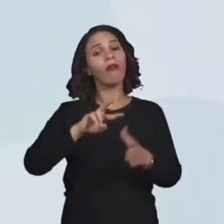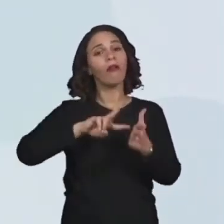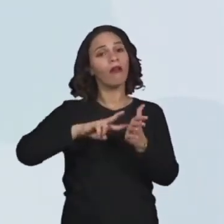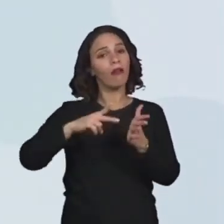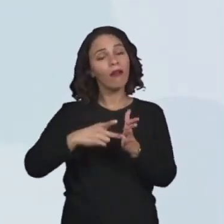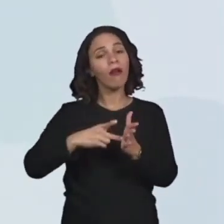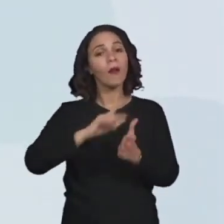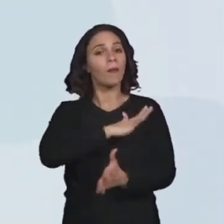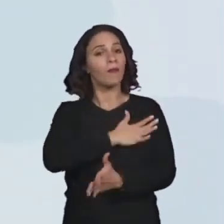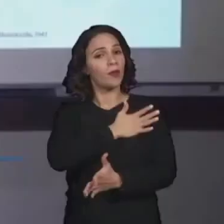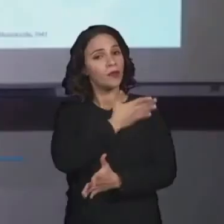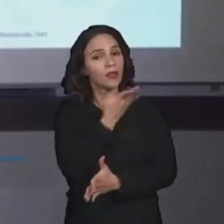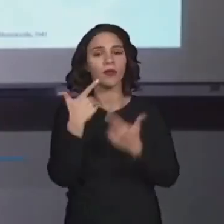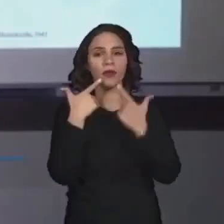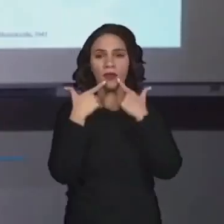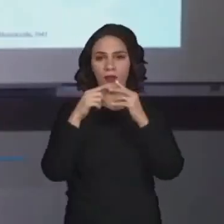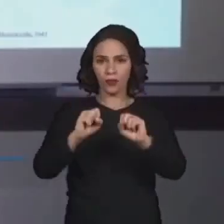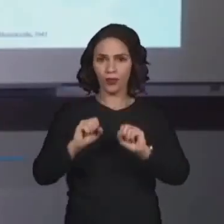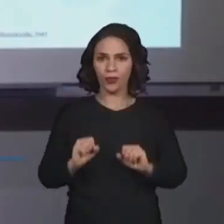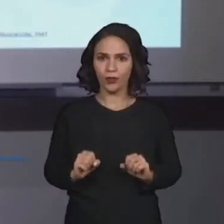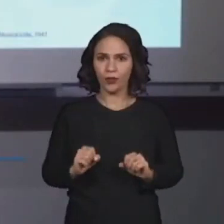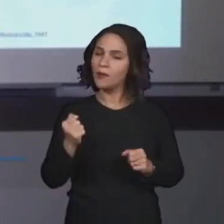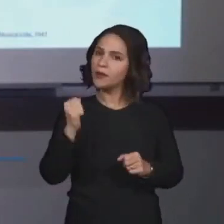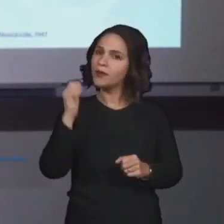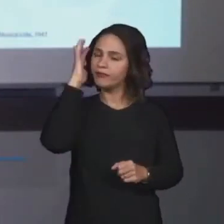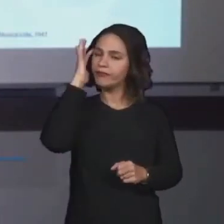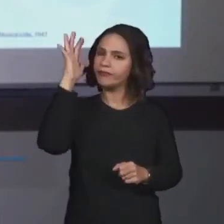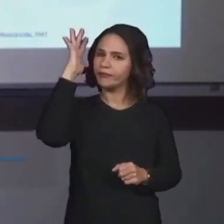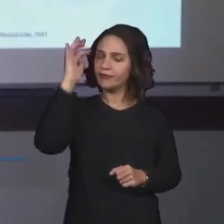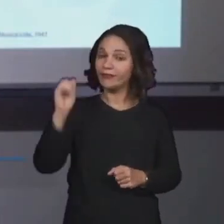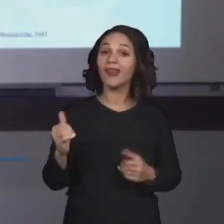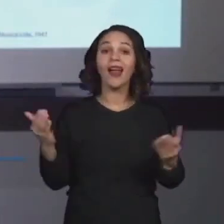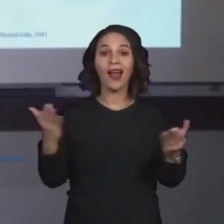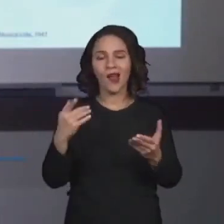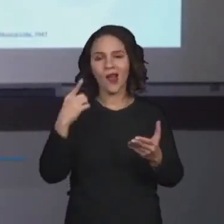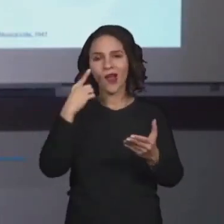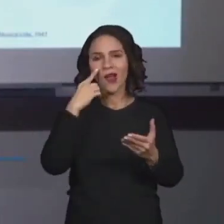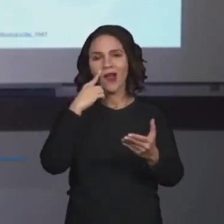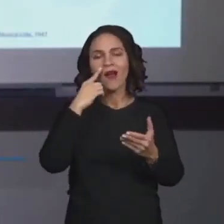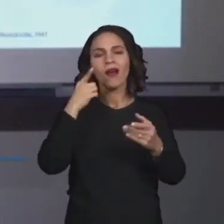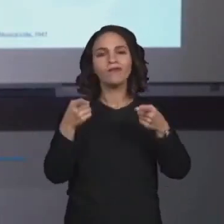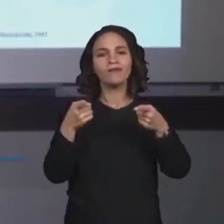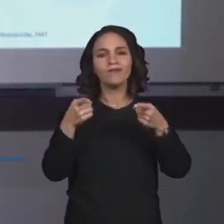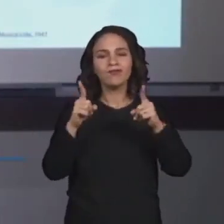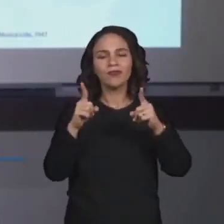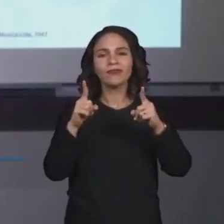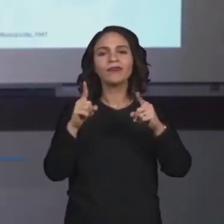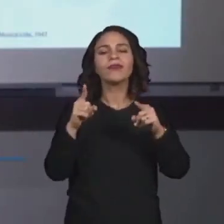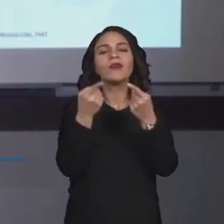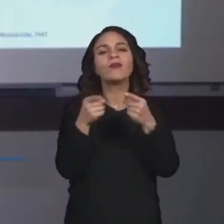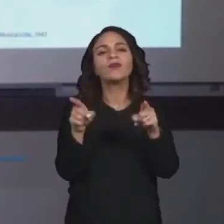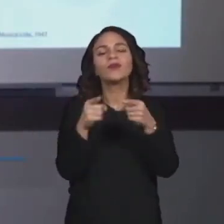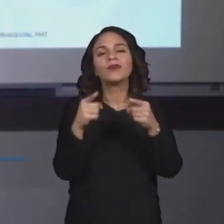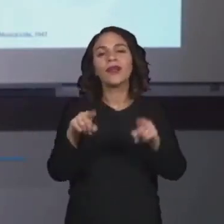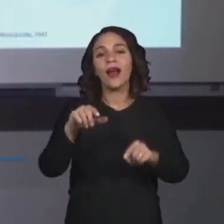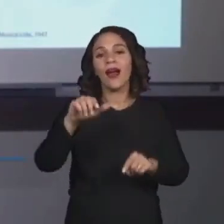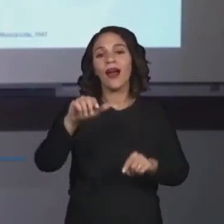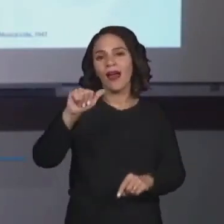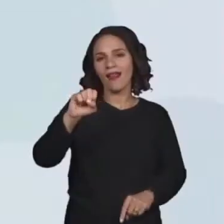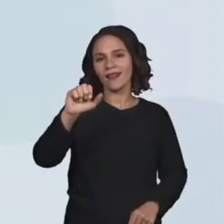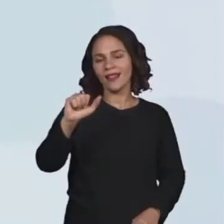preconceito linguístico. Para refletir. Leia agora parte da letra da música Asa Branca, de Luiz